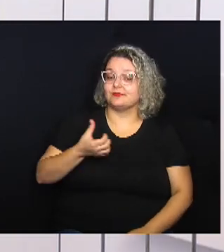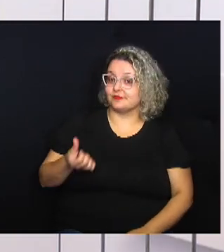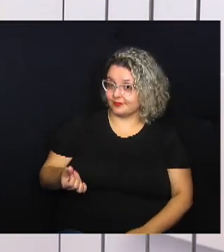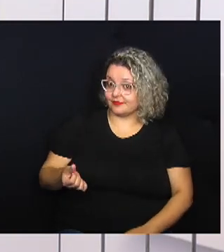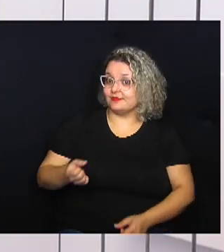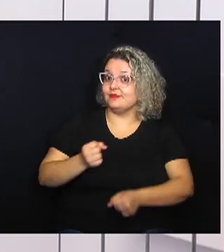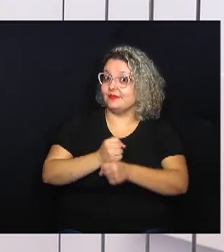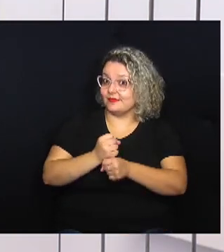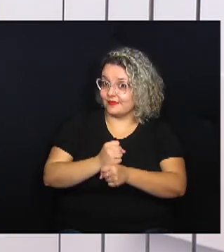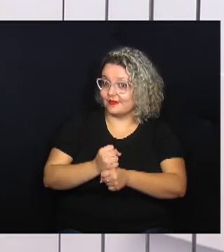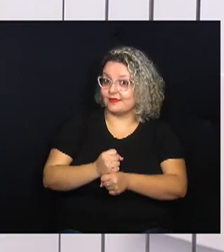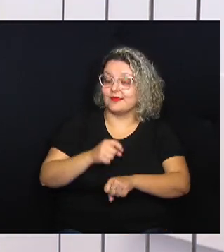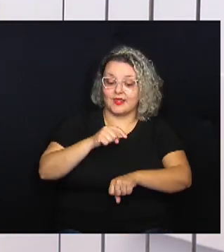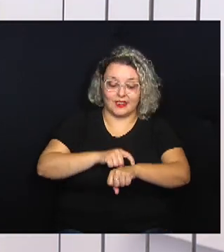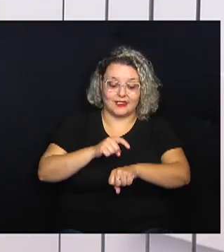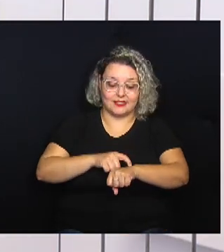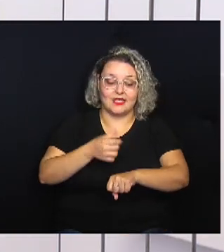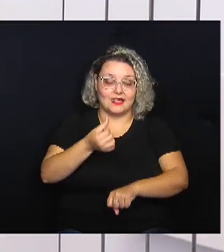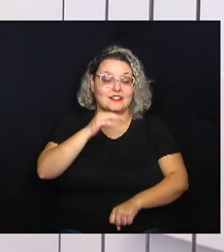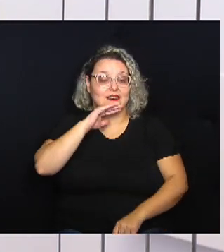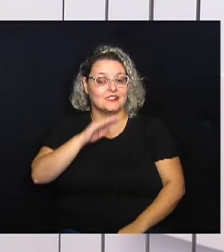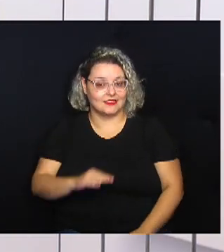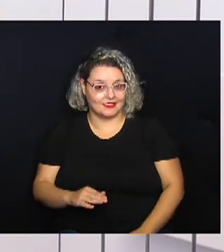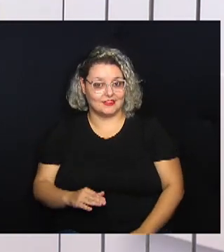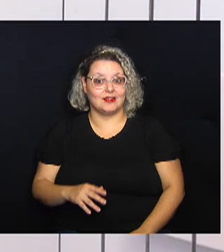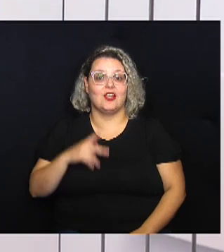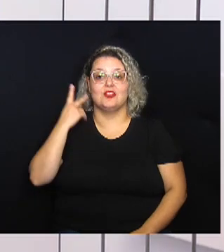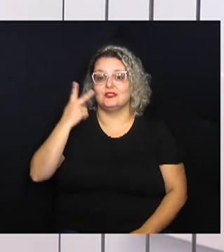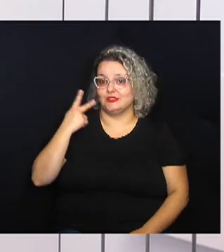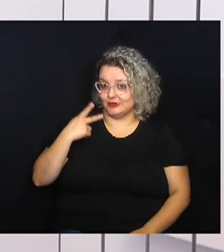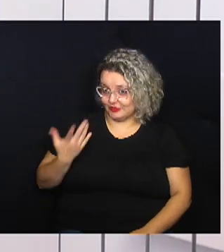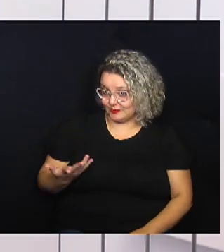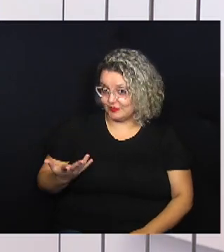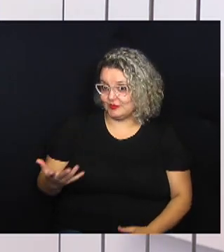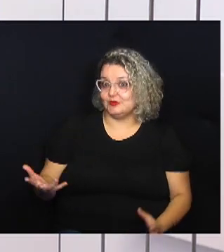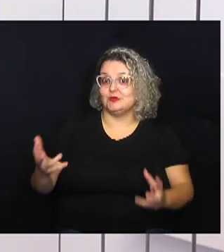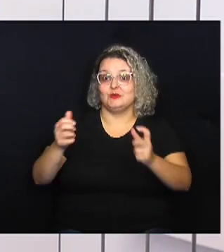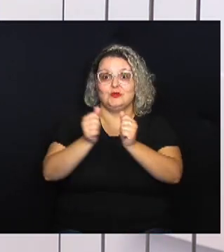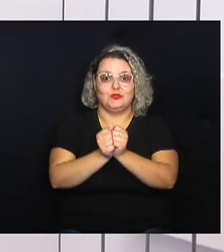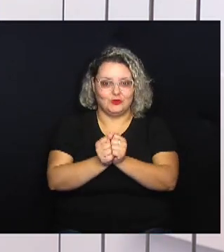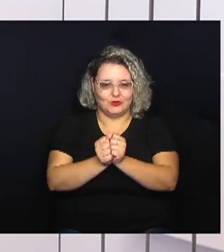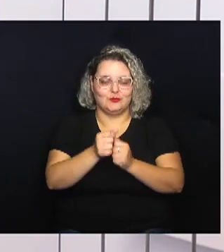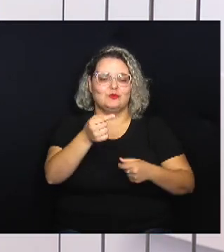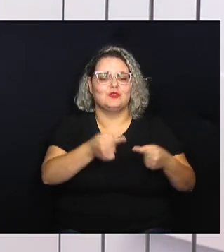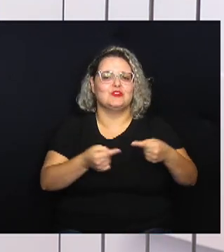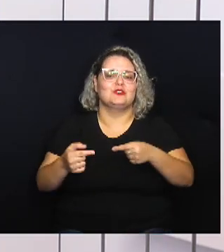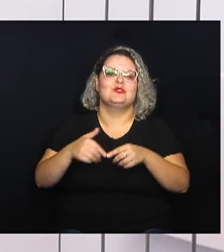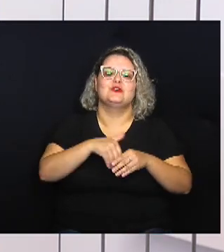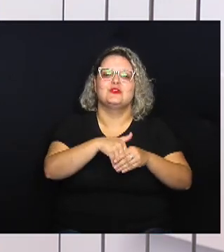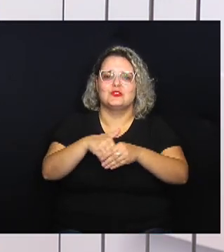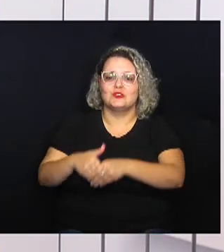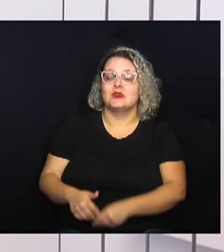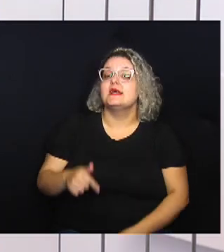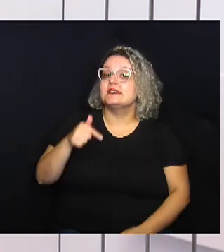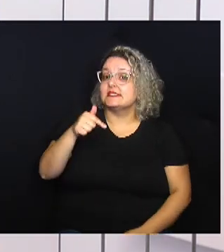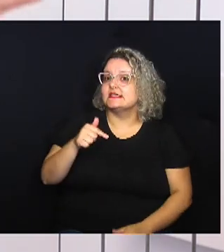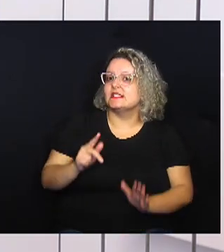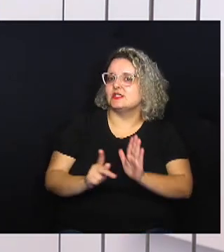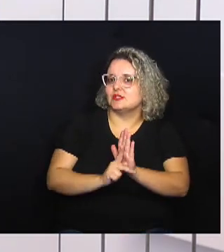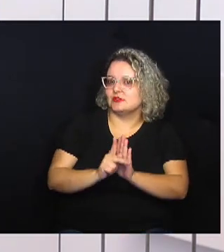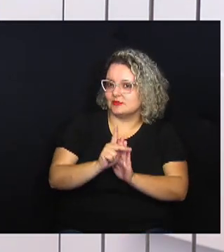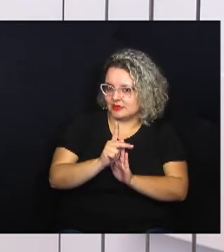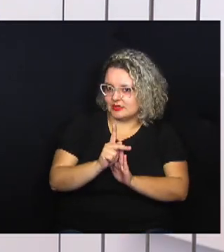do ano a partir das 6 horas da tarde os parlamentares vão se reunir para discutir e votar sete projetos